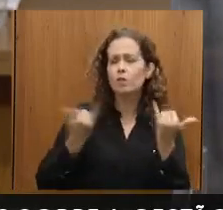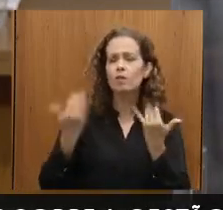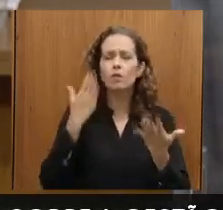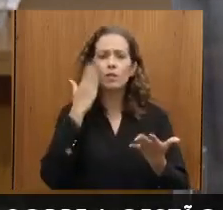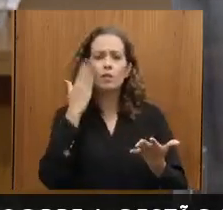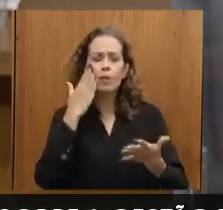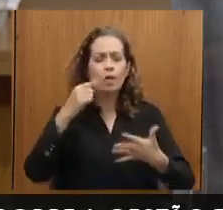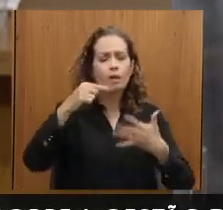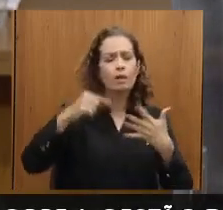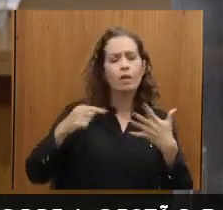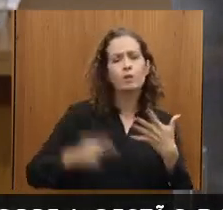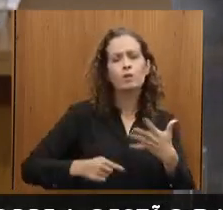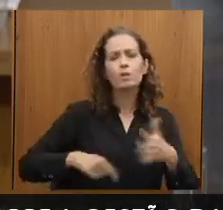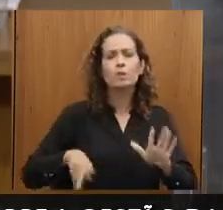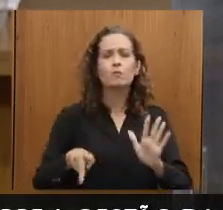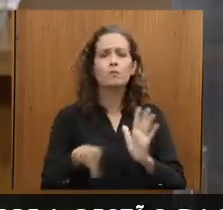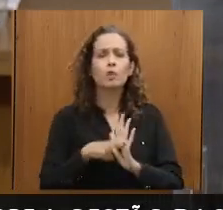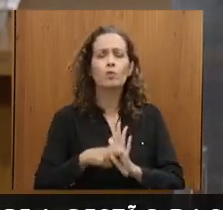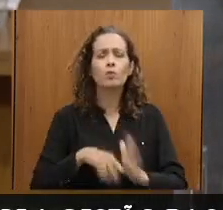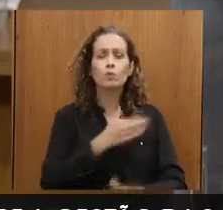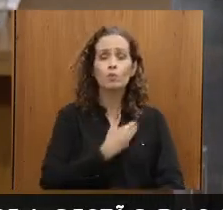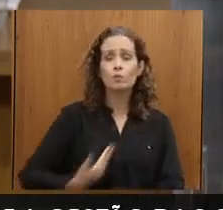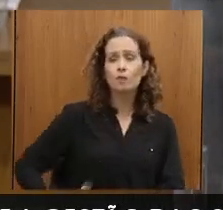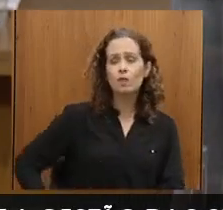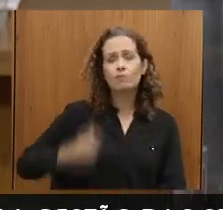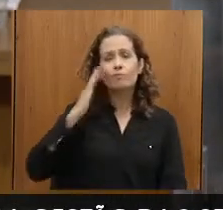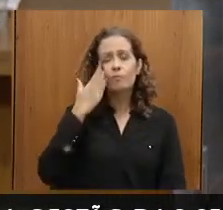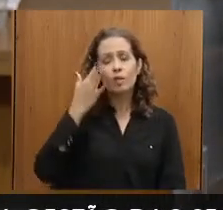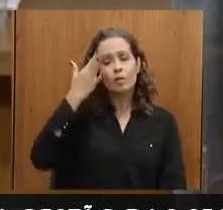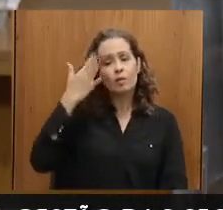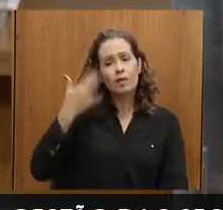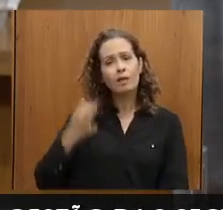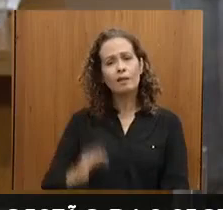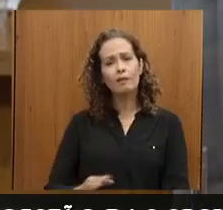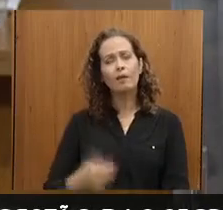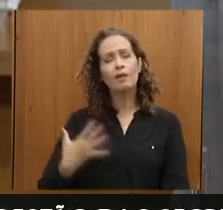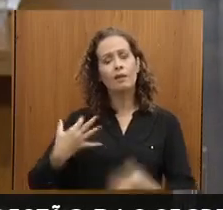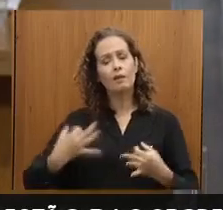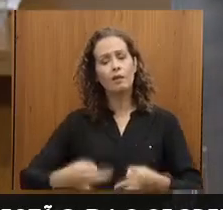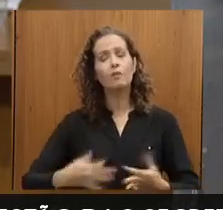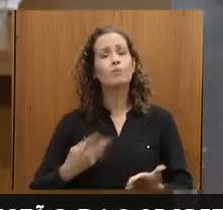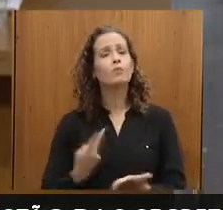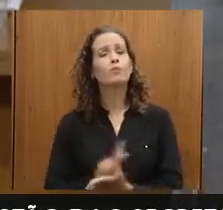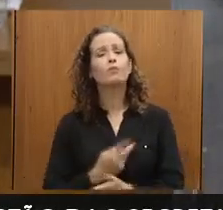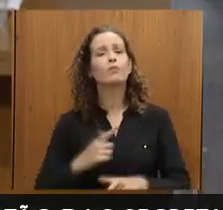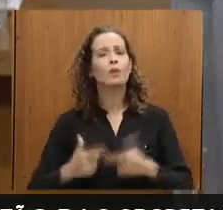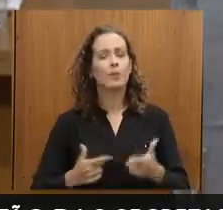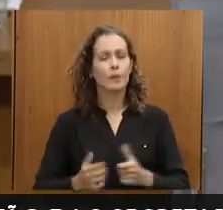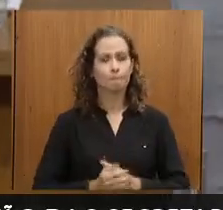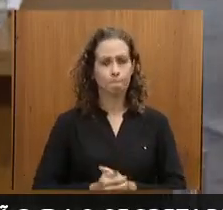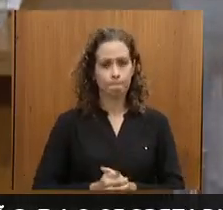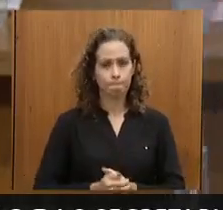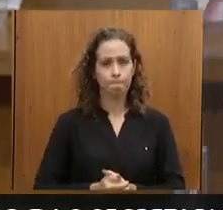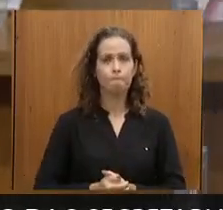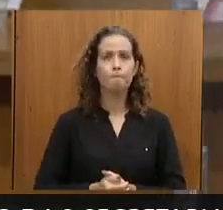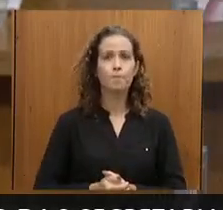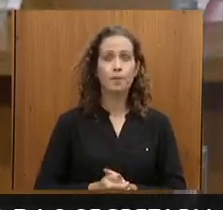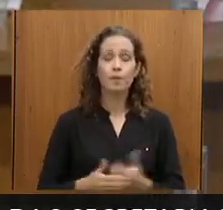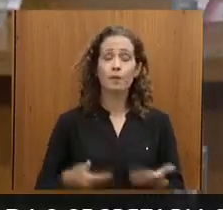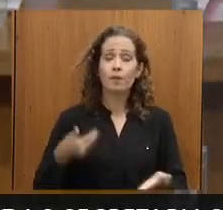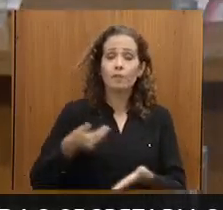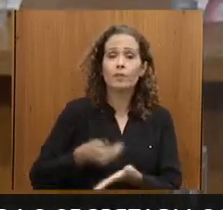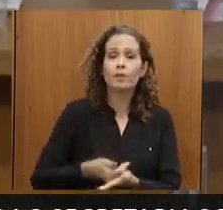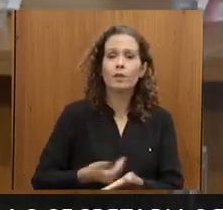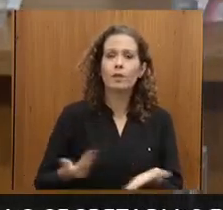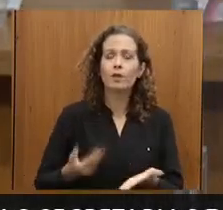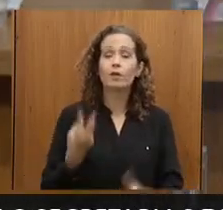de governo e possa compreender um pouco do que nós temos feito. Tem sido, até agora,